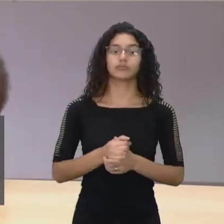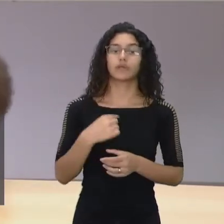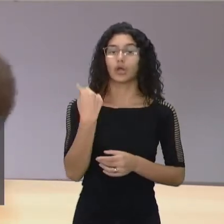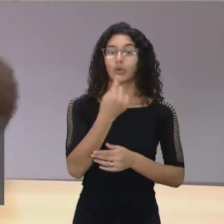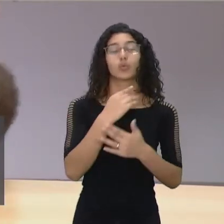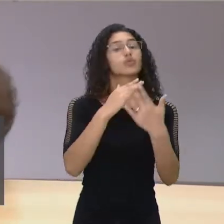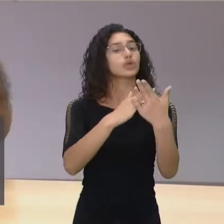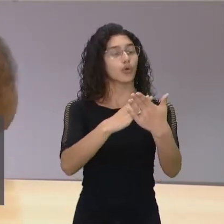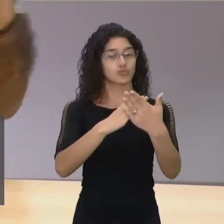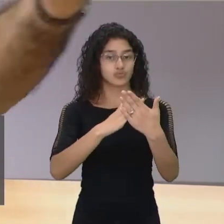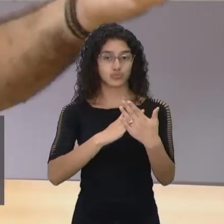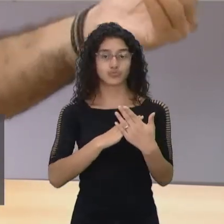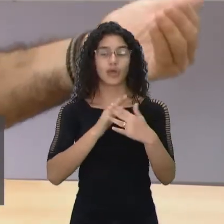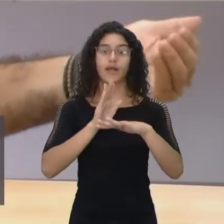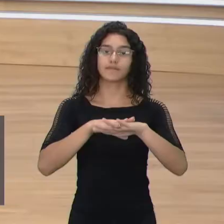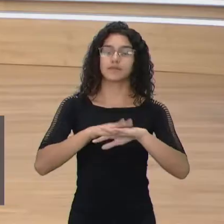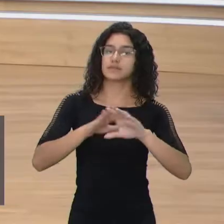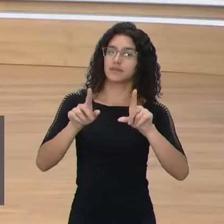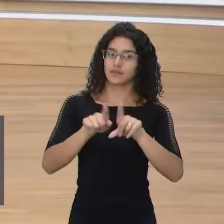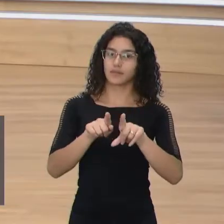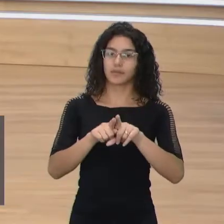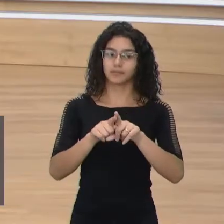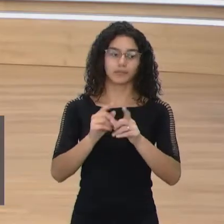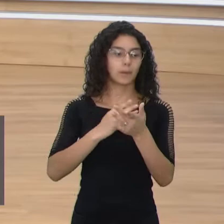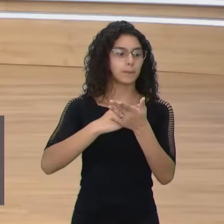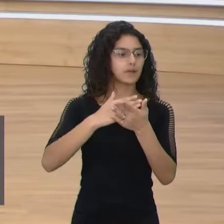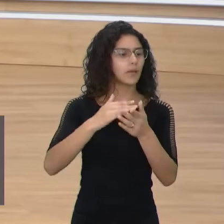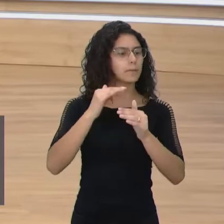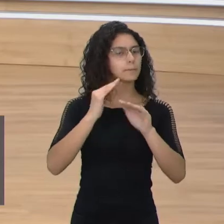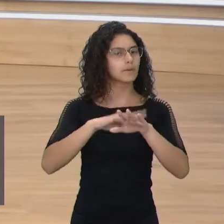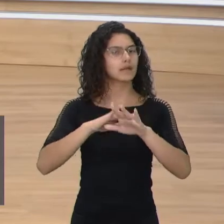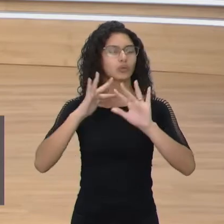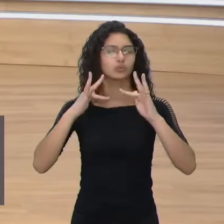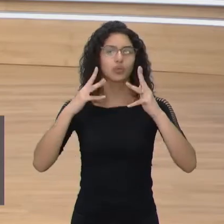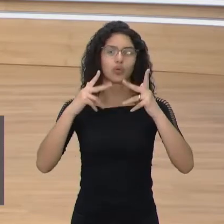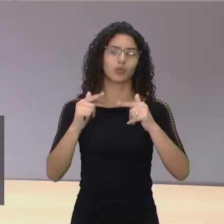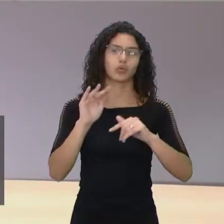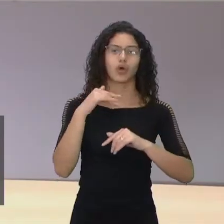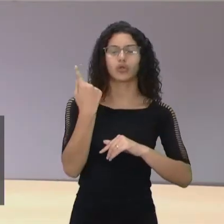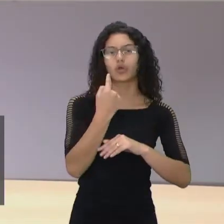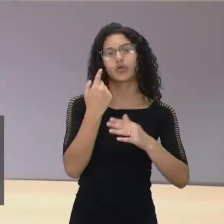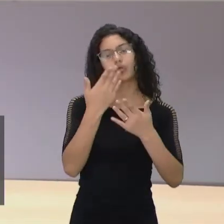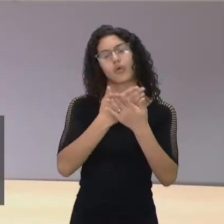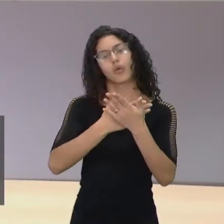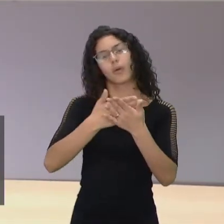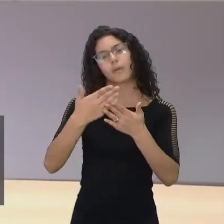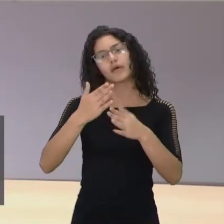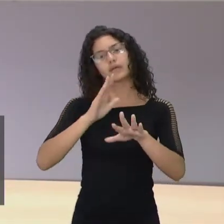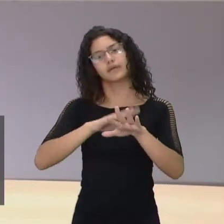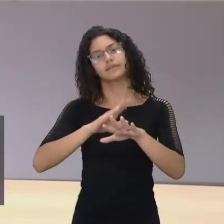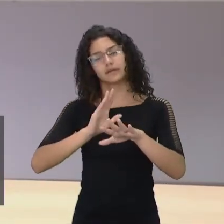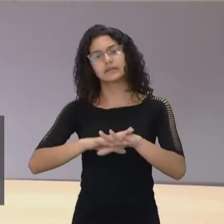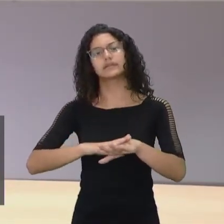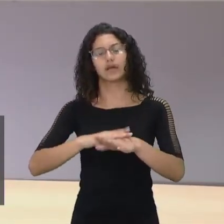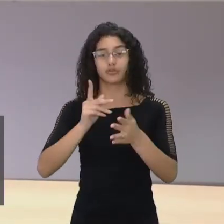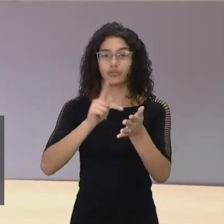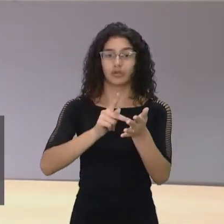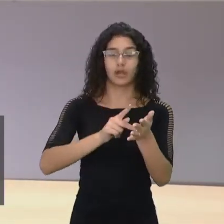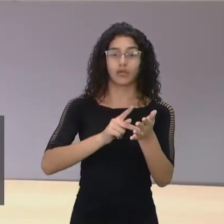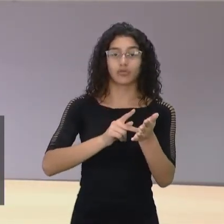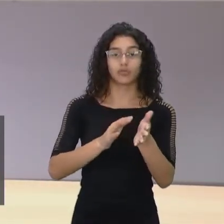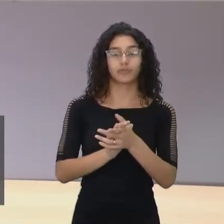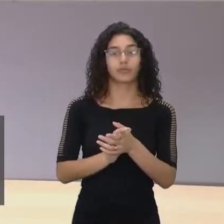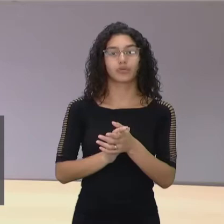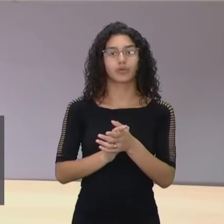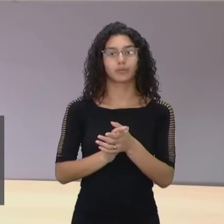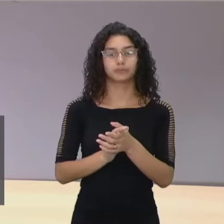propiciem a partir dela, construir tudo isso. E quando a gente começa a botar a mão na massa e a produzir